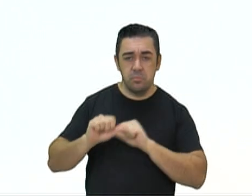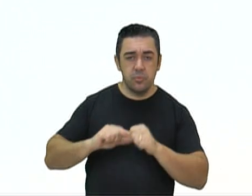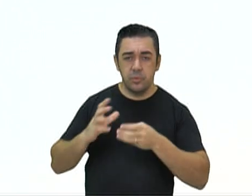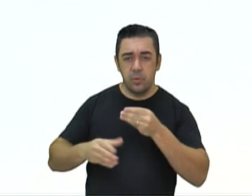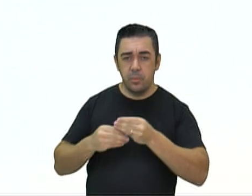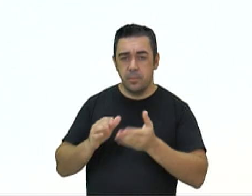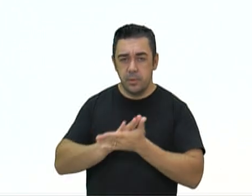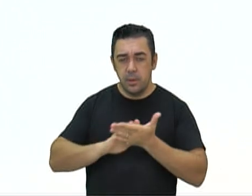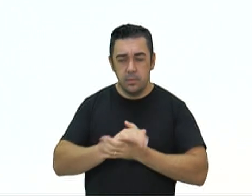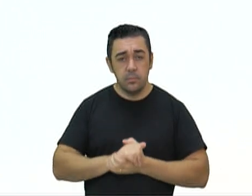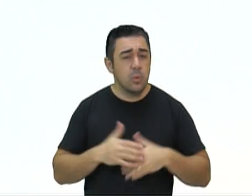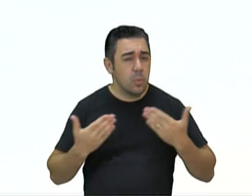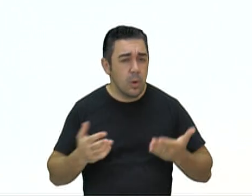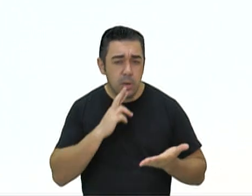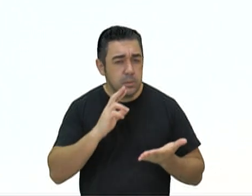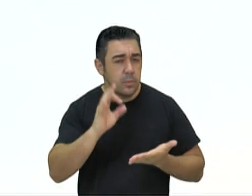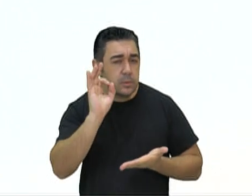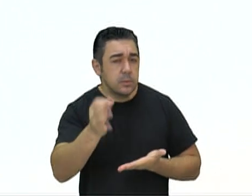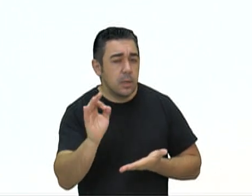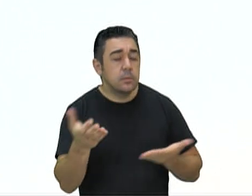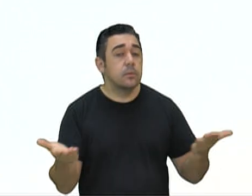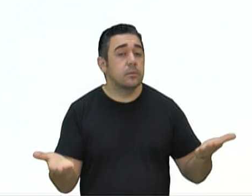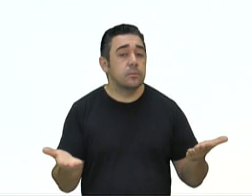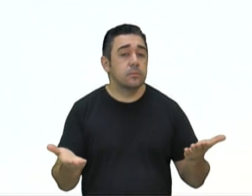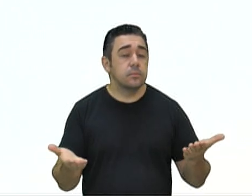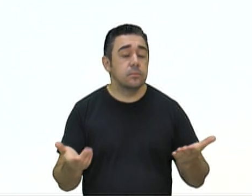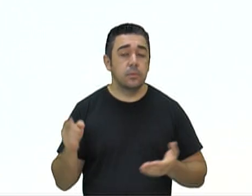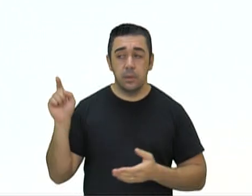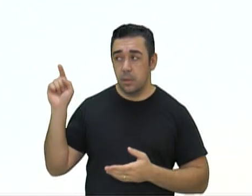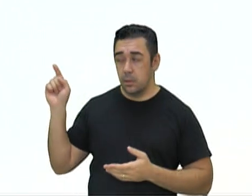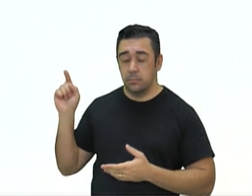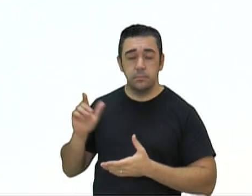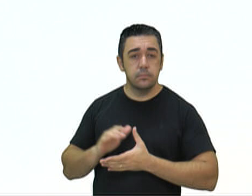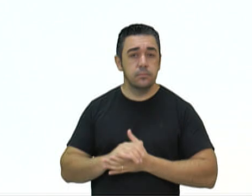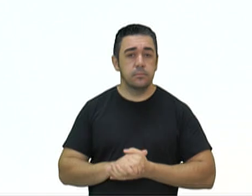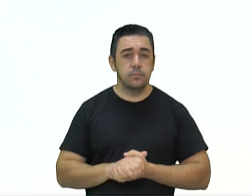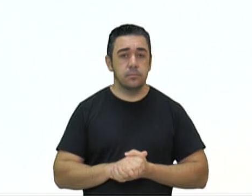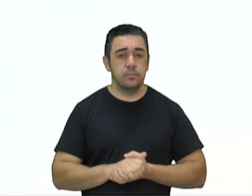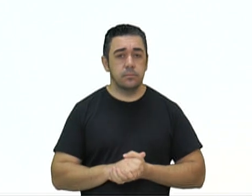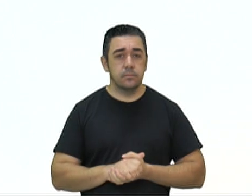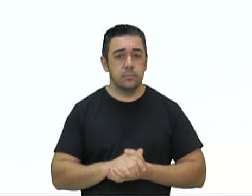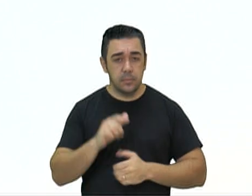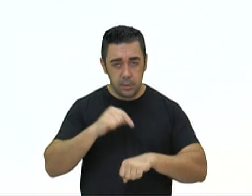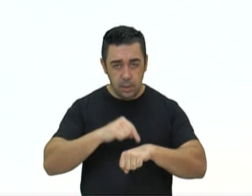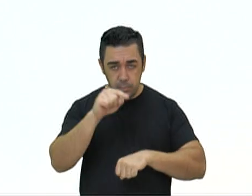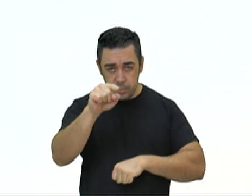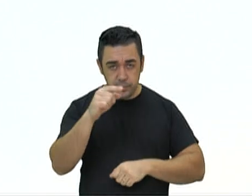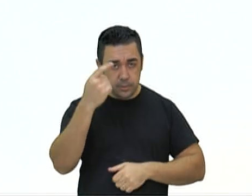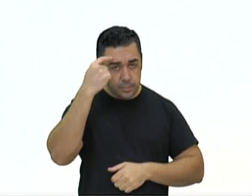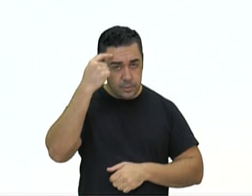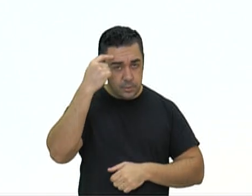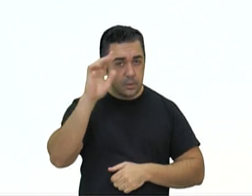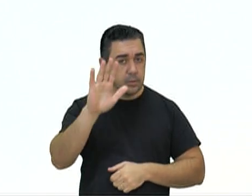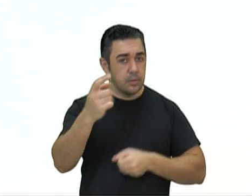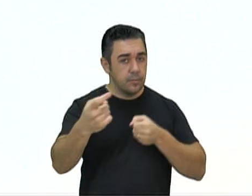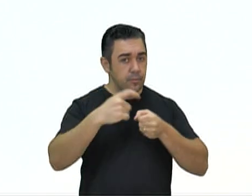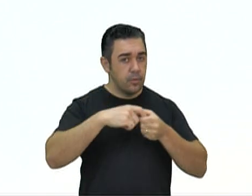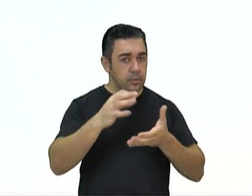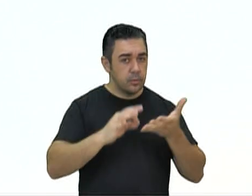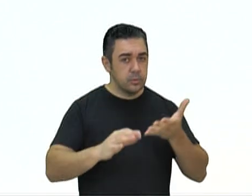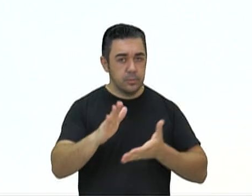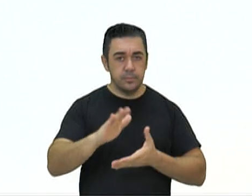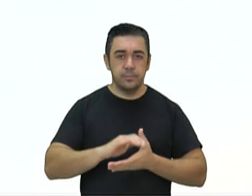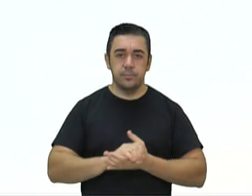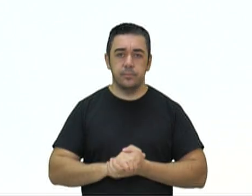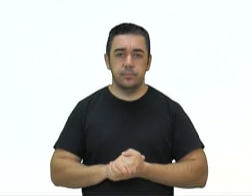E aí, qual será a alternativa que está correta aqui nessa questão? Né? Um tempo para vocês pensarem e a gente retorna na